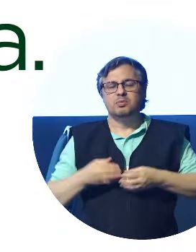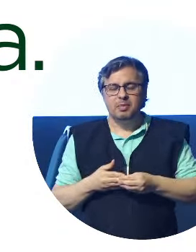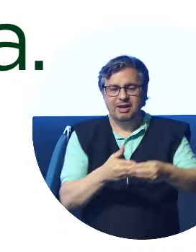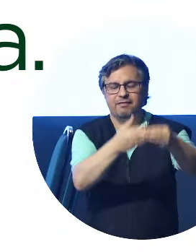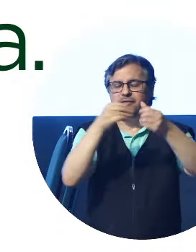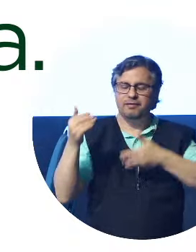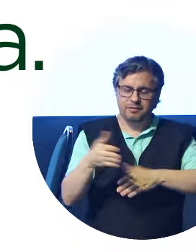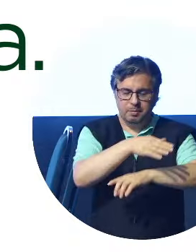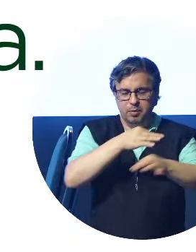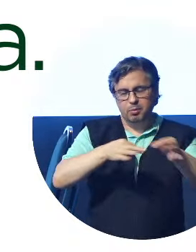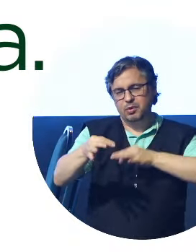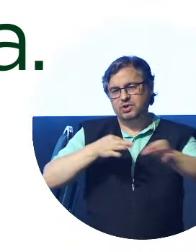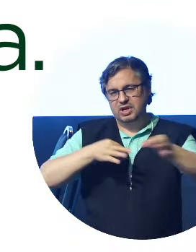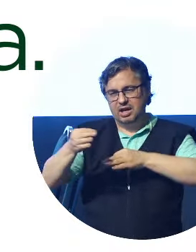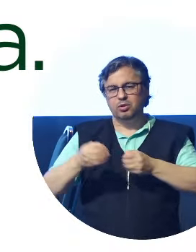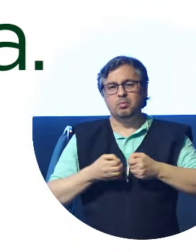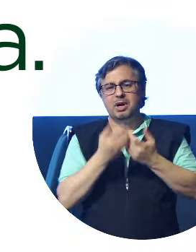lá.